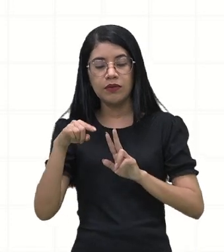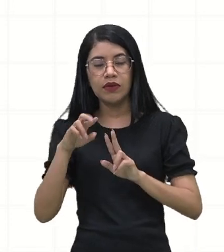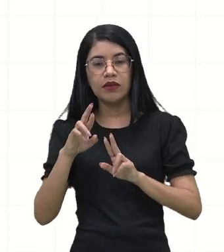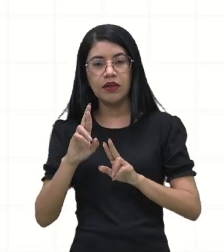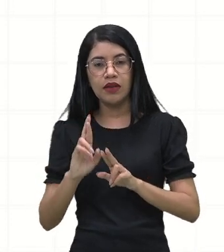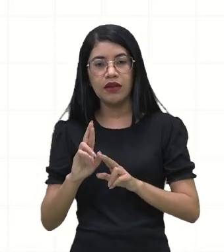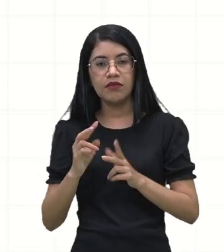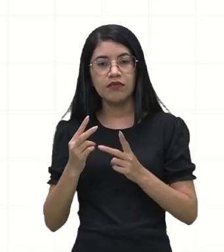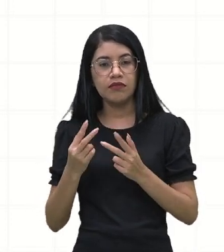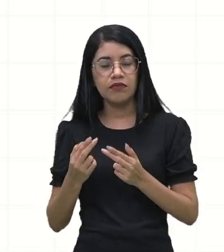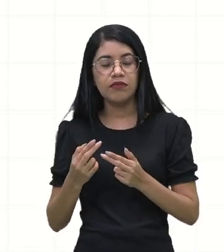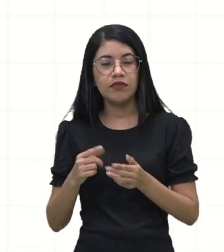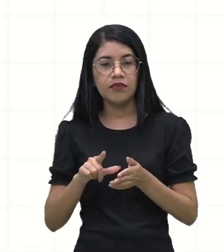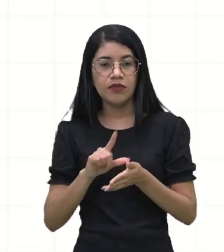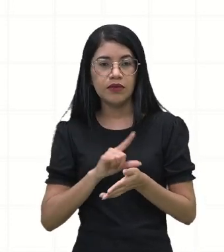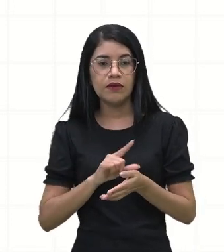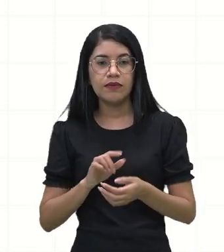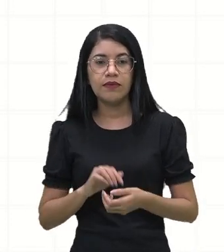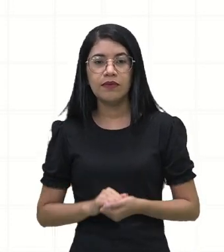mesmo.